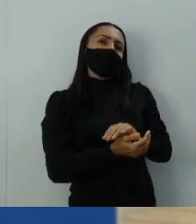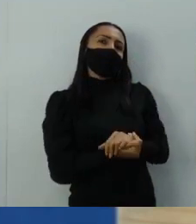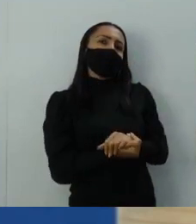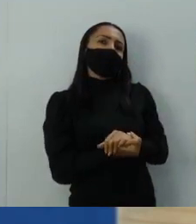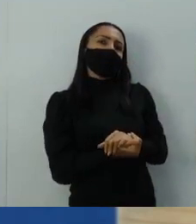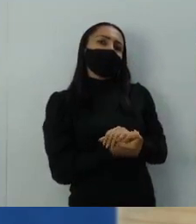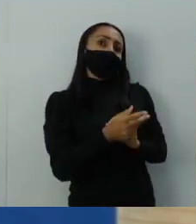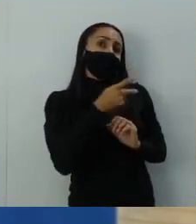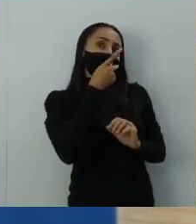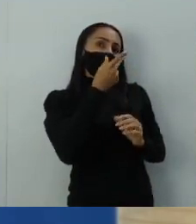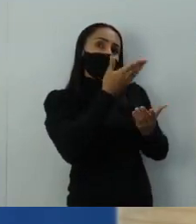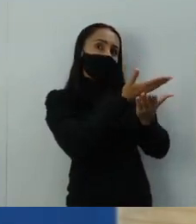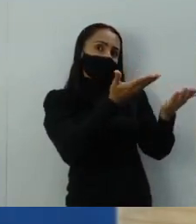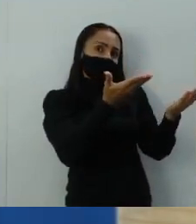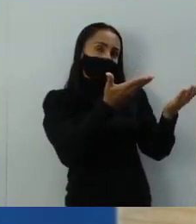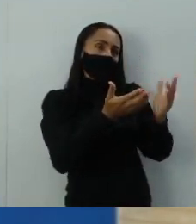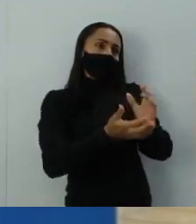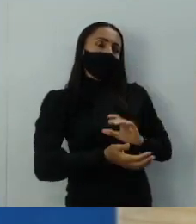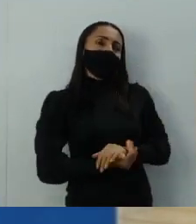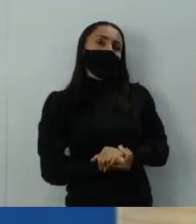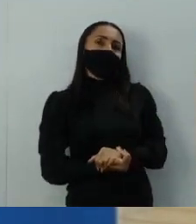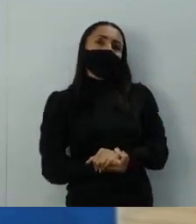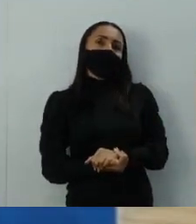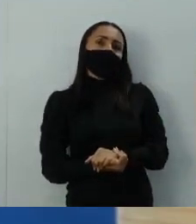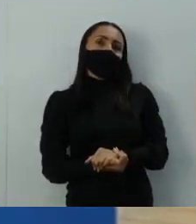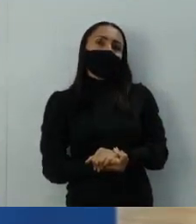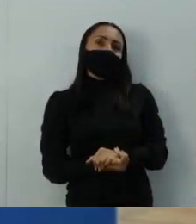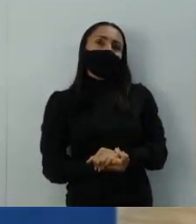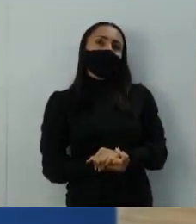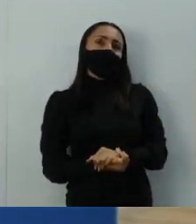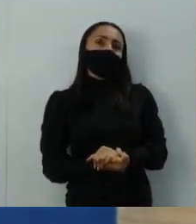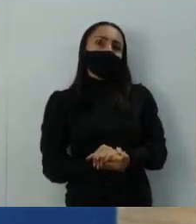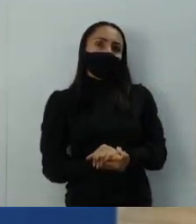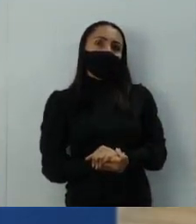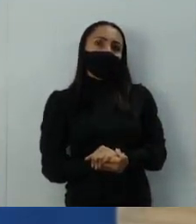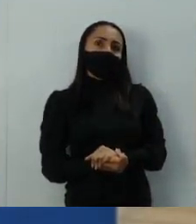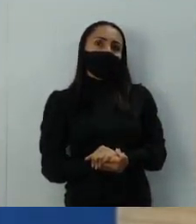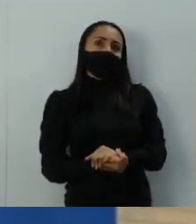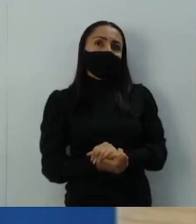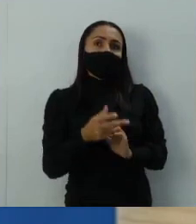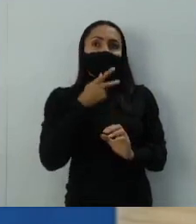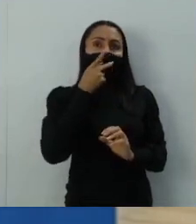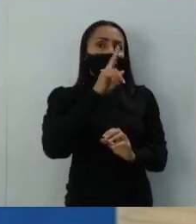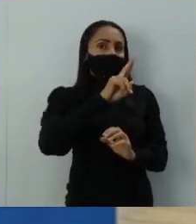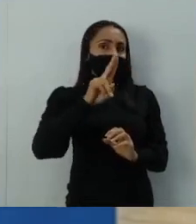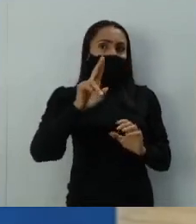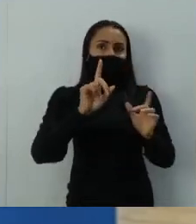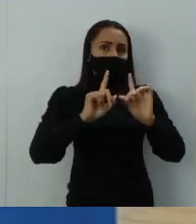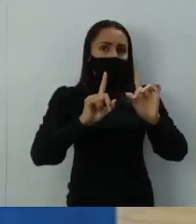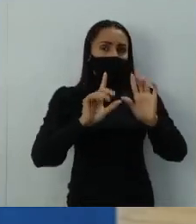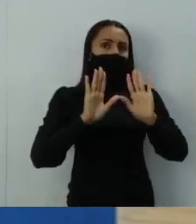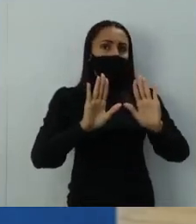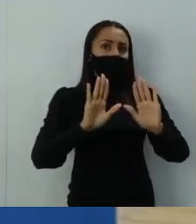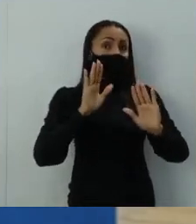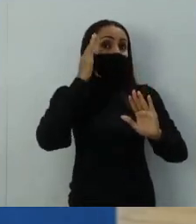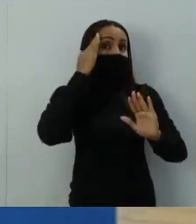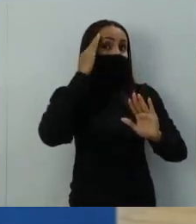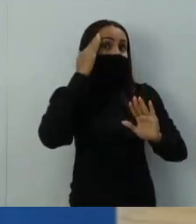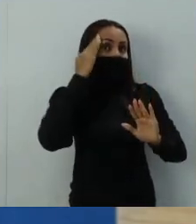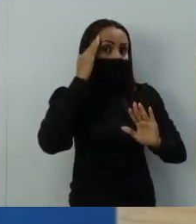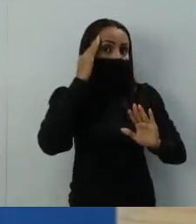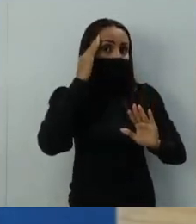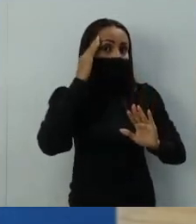vocês aqui, né? Sem citar nomes, mas eu quero que você entenda uma coisa. Se uma